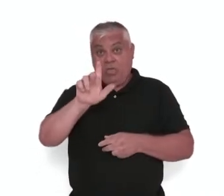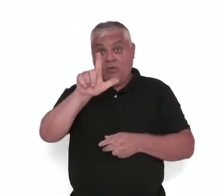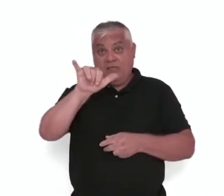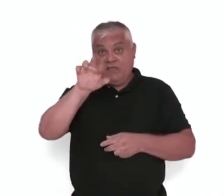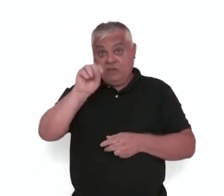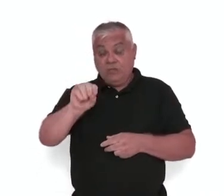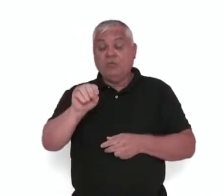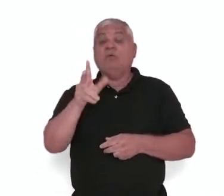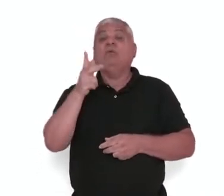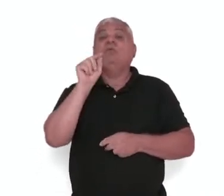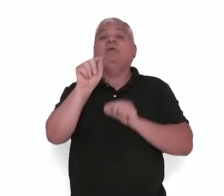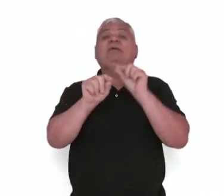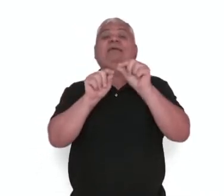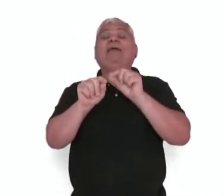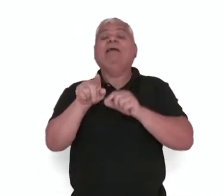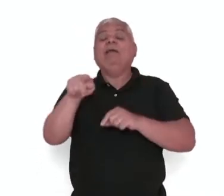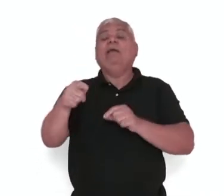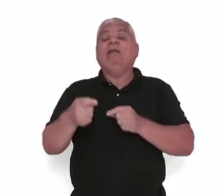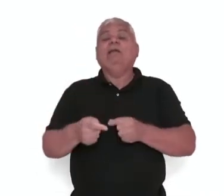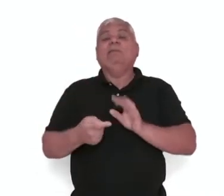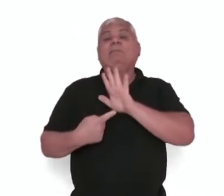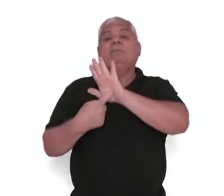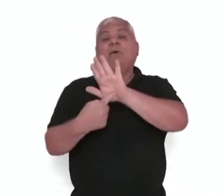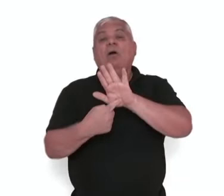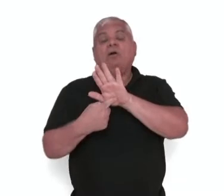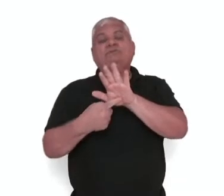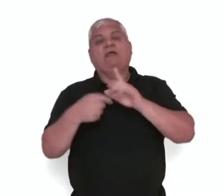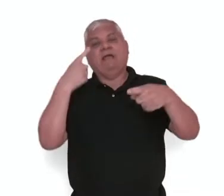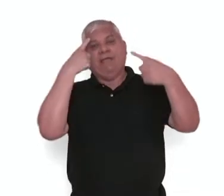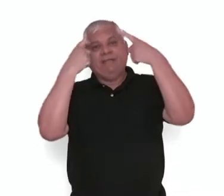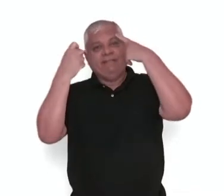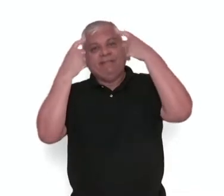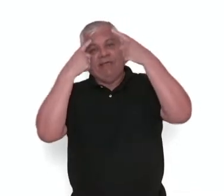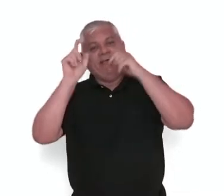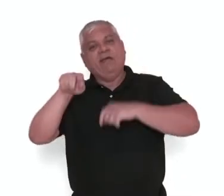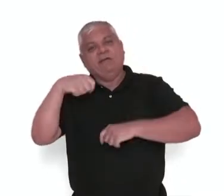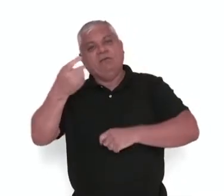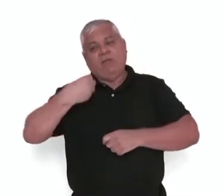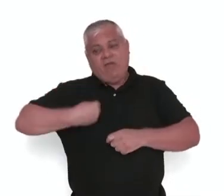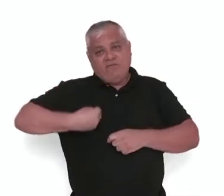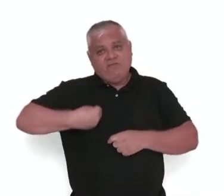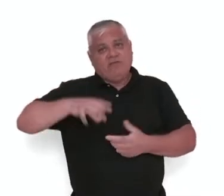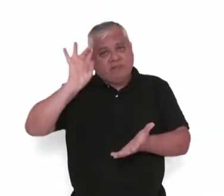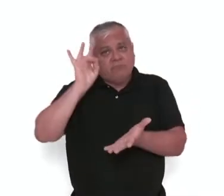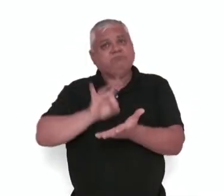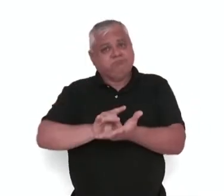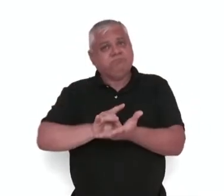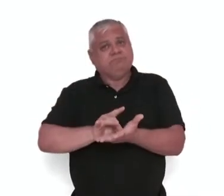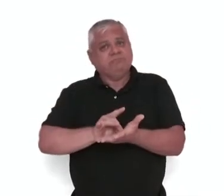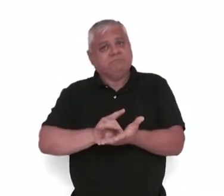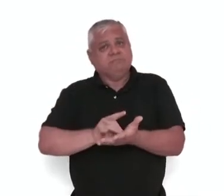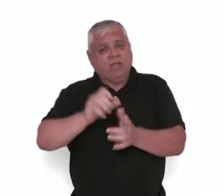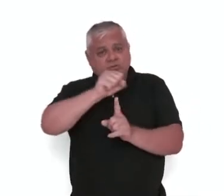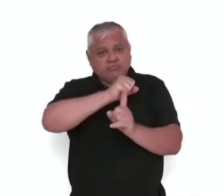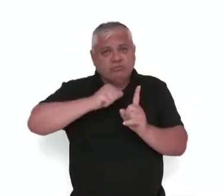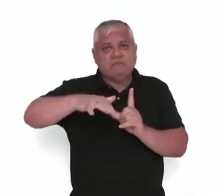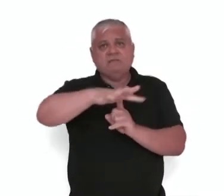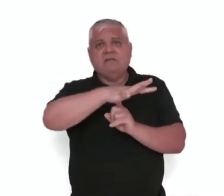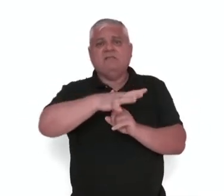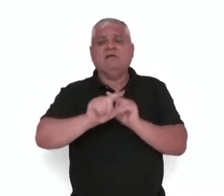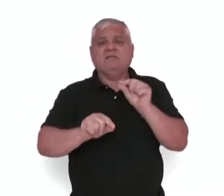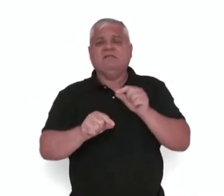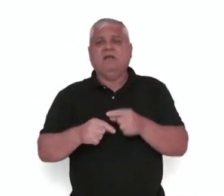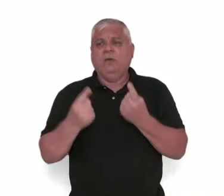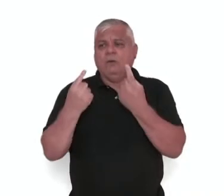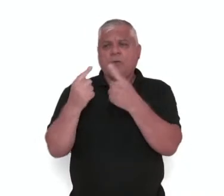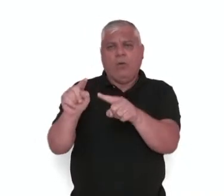voz interna do poema, expressa suas ideias e impressões sobre a realidade social adversa e traz uma crítica